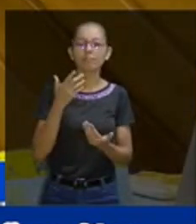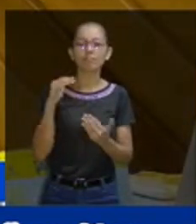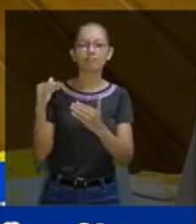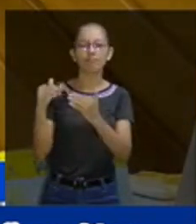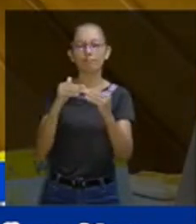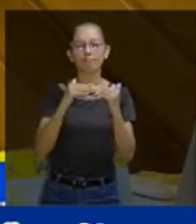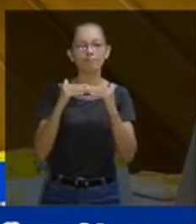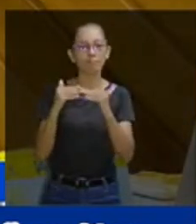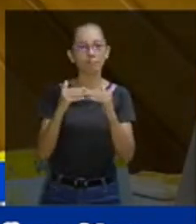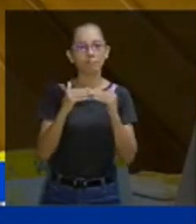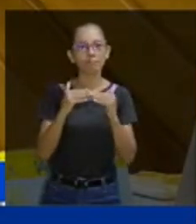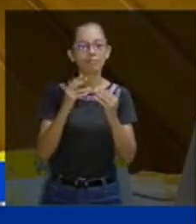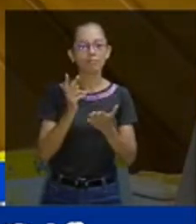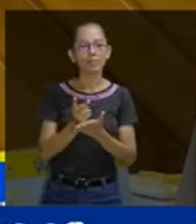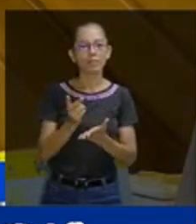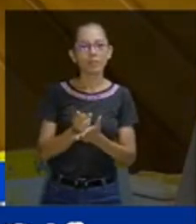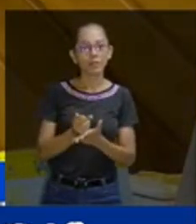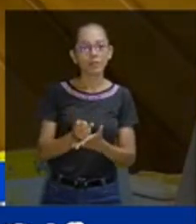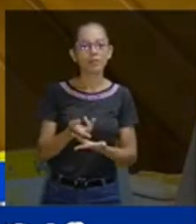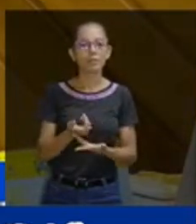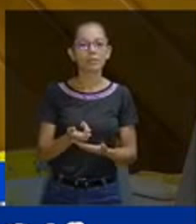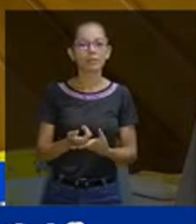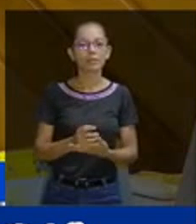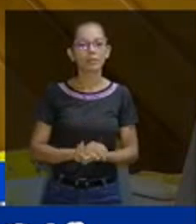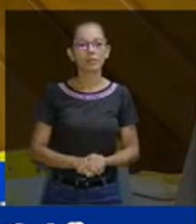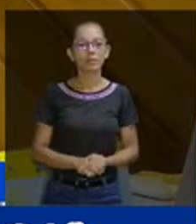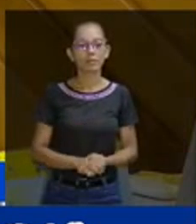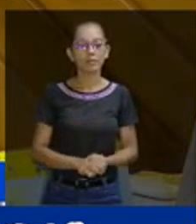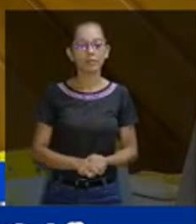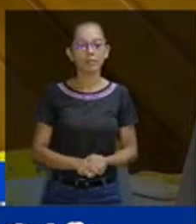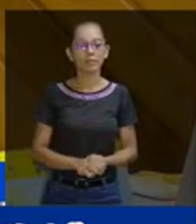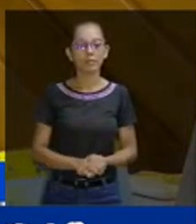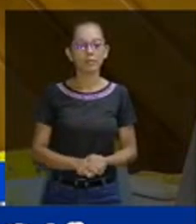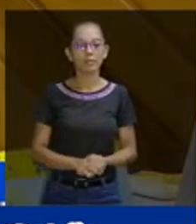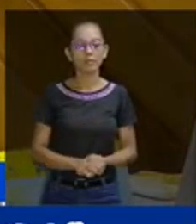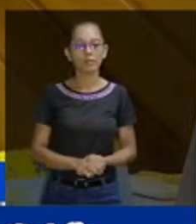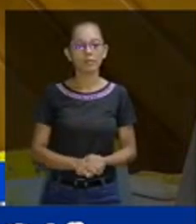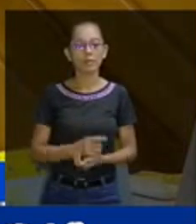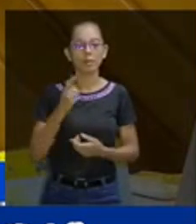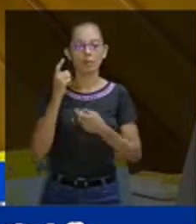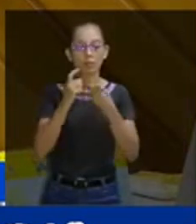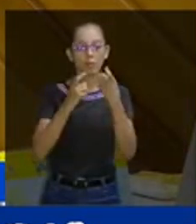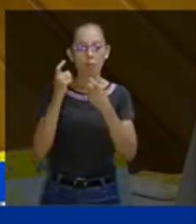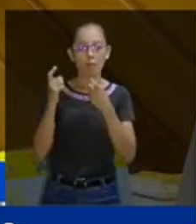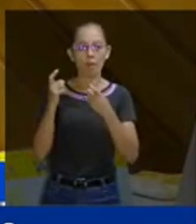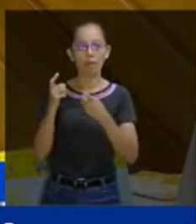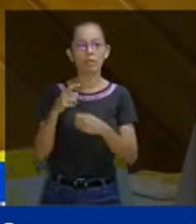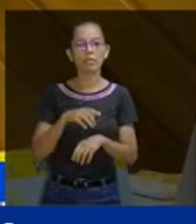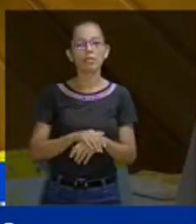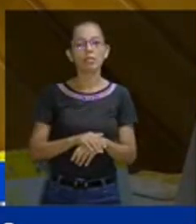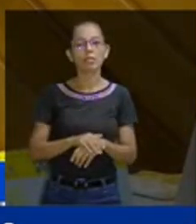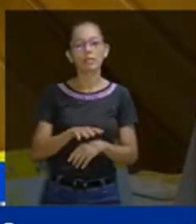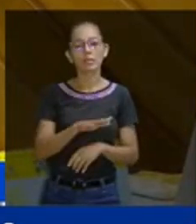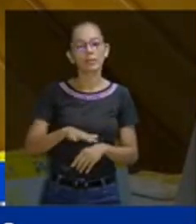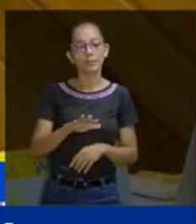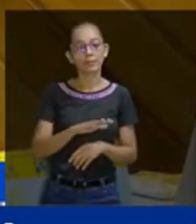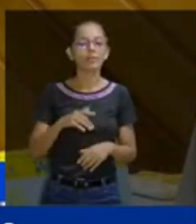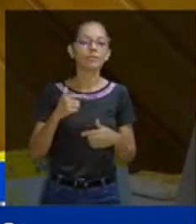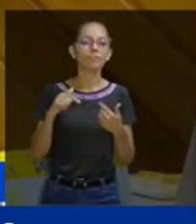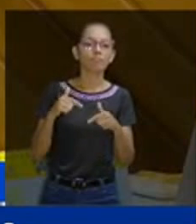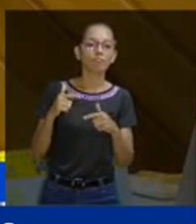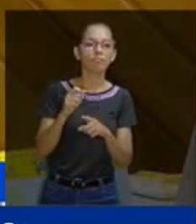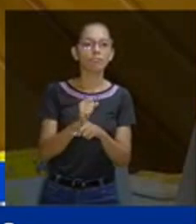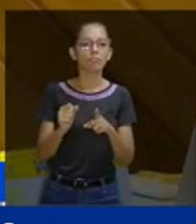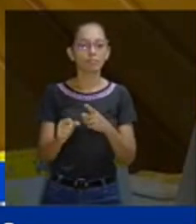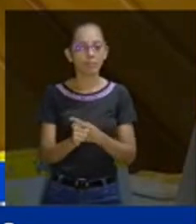muita determinação e altivez, sem medo de desagradar, e sim preocupada com a instituição, com o bem comum e com a